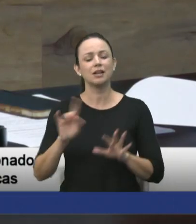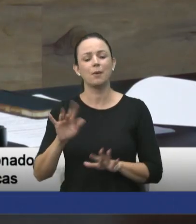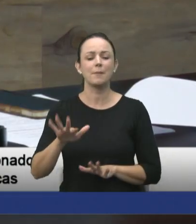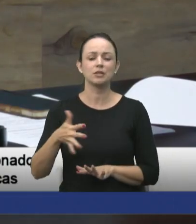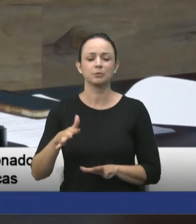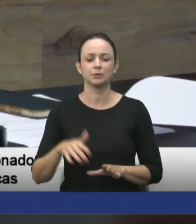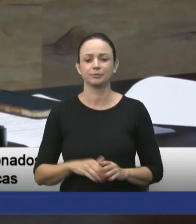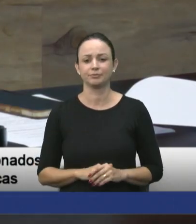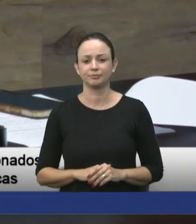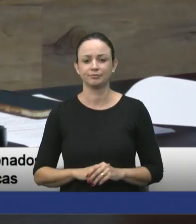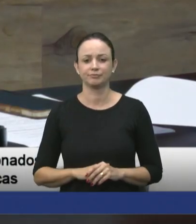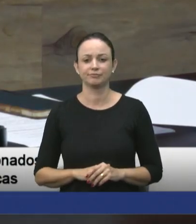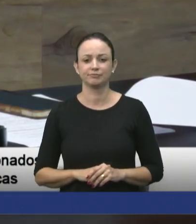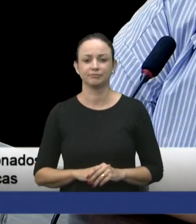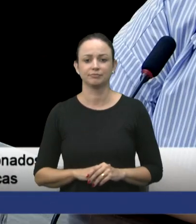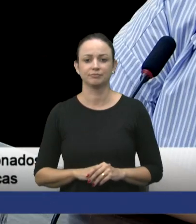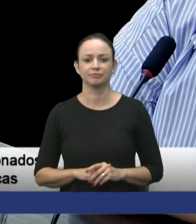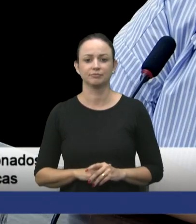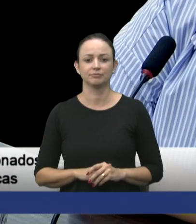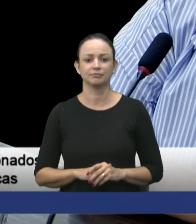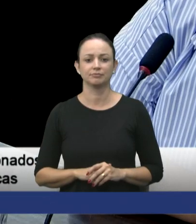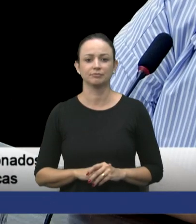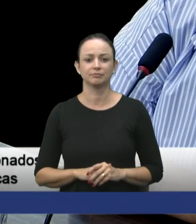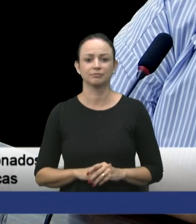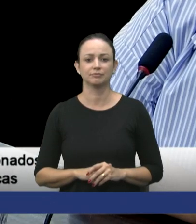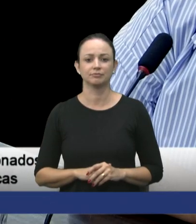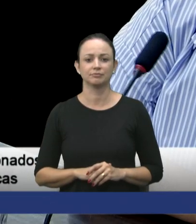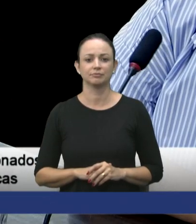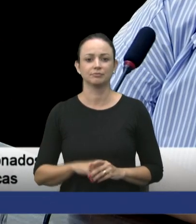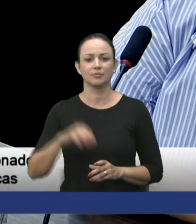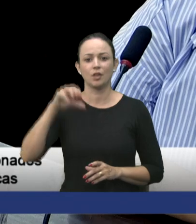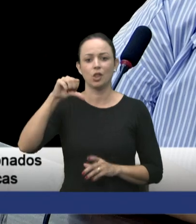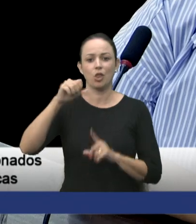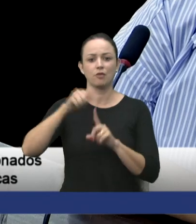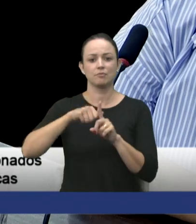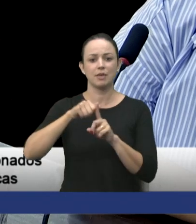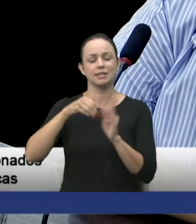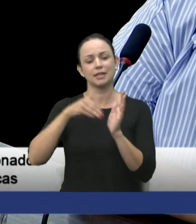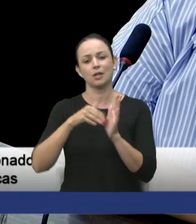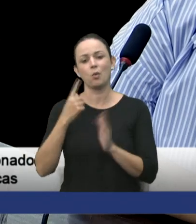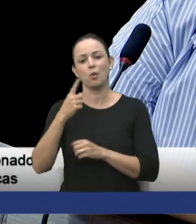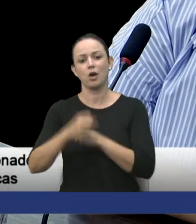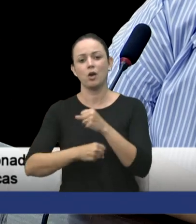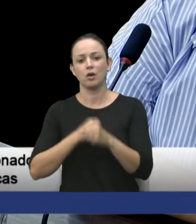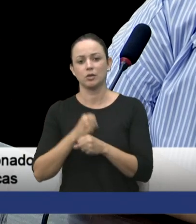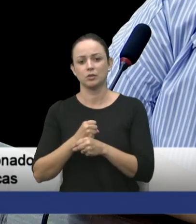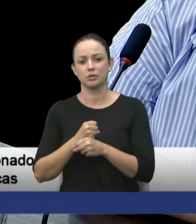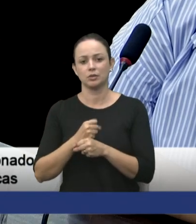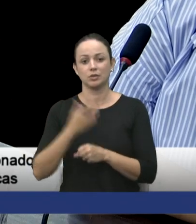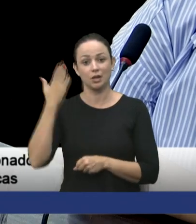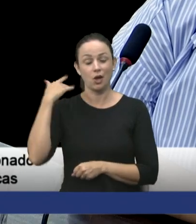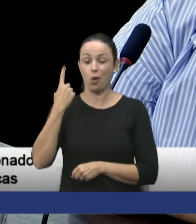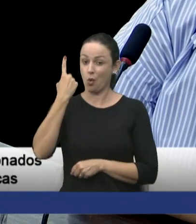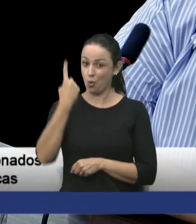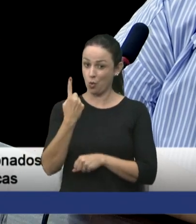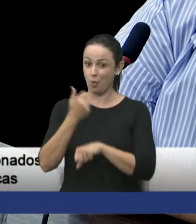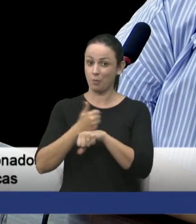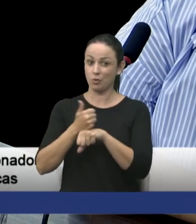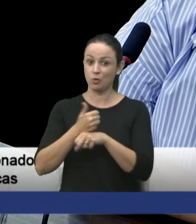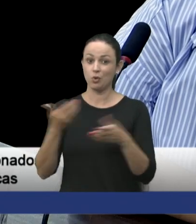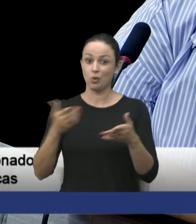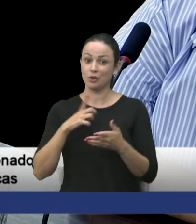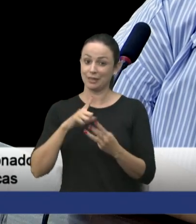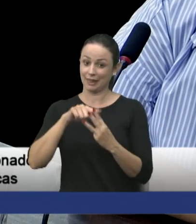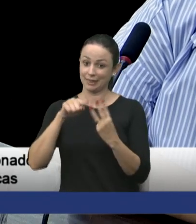média. Olha, eu acho que ela uns 9 meses de 1 ano. Porque assim, a gente tinha uma profissional só. Agora a gente está com